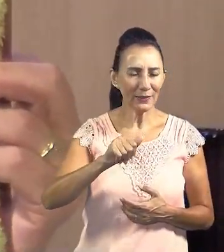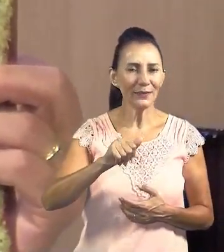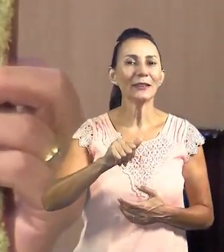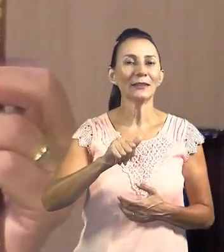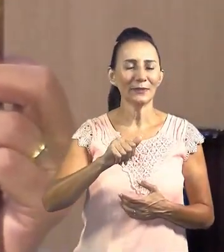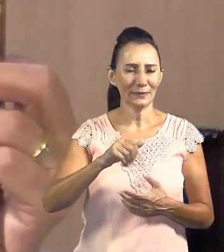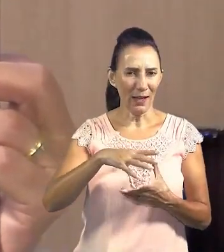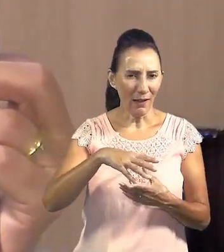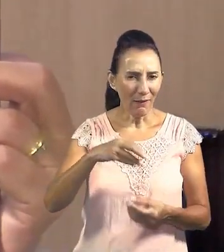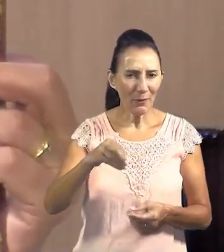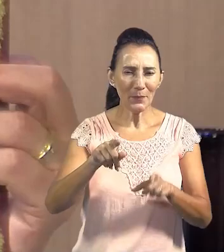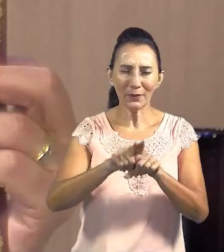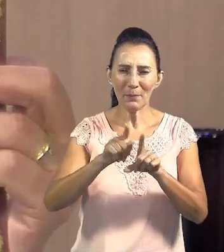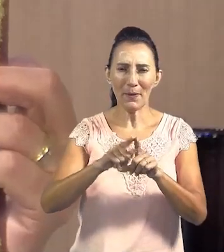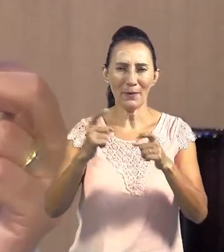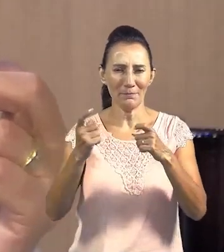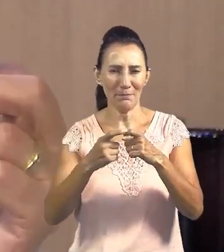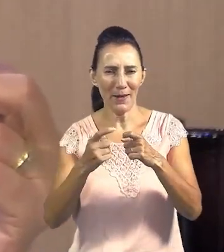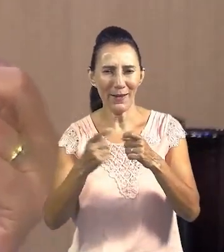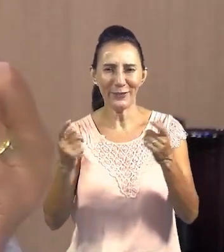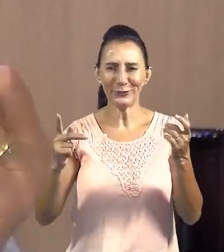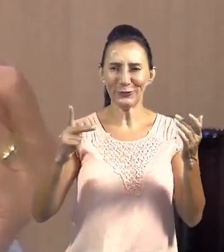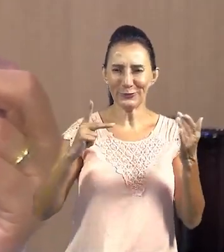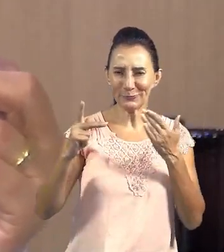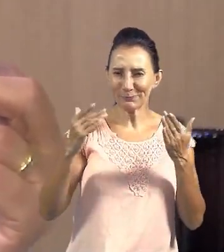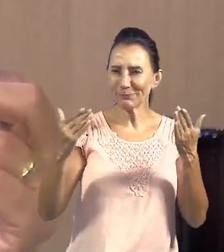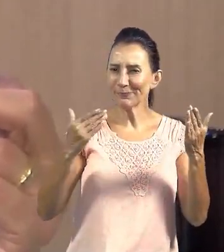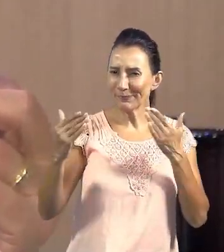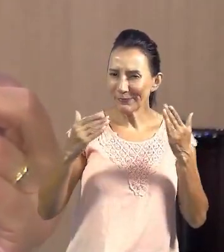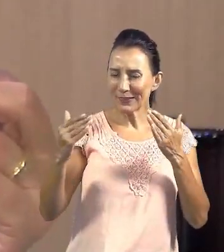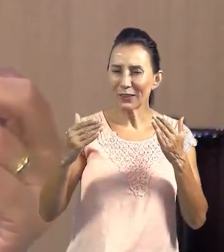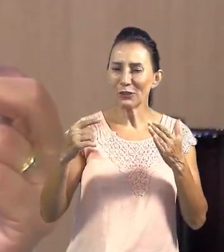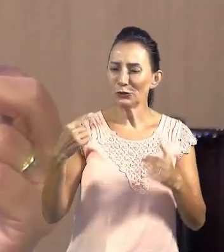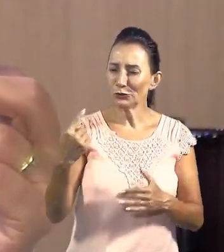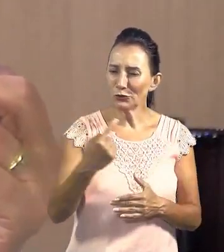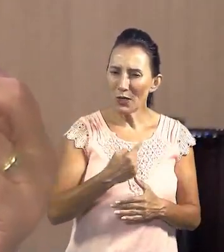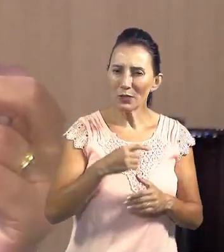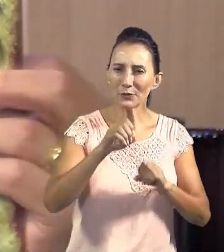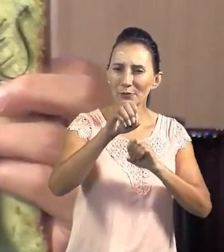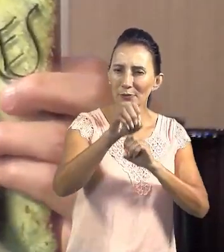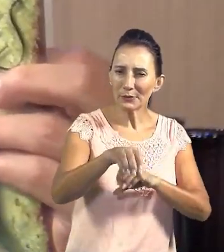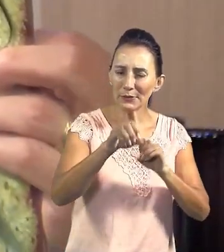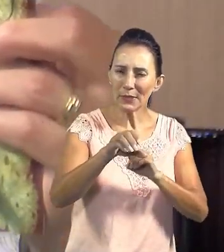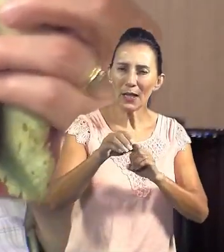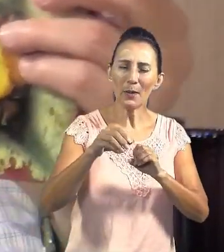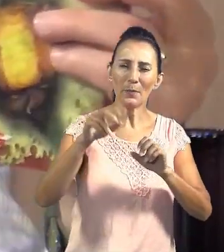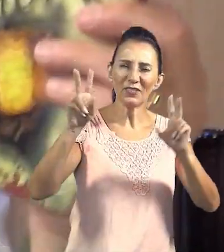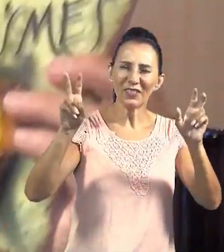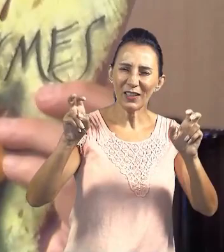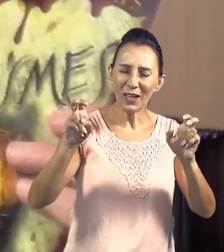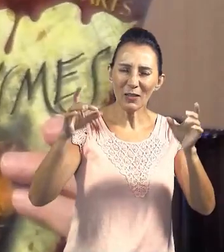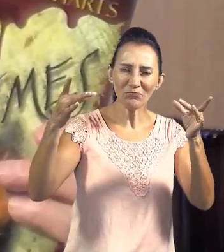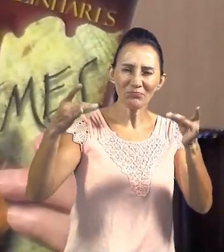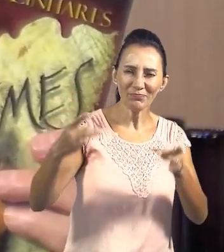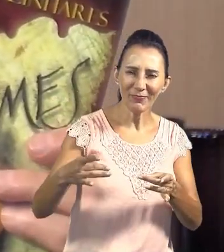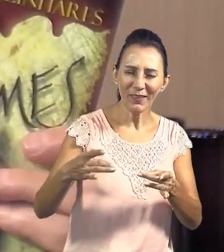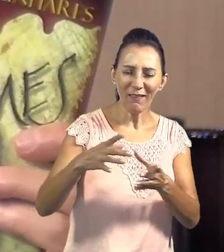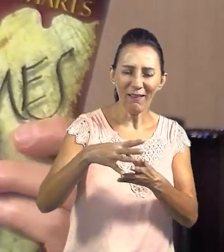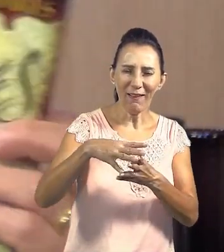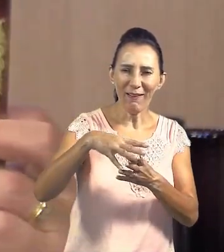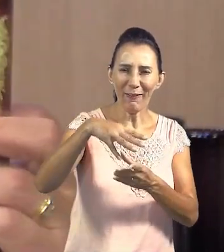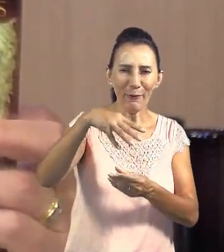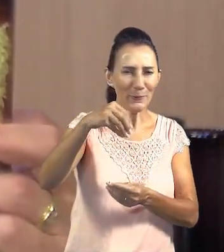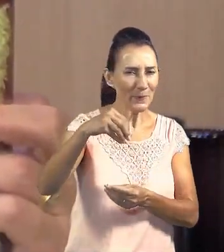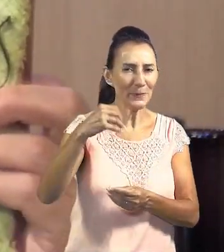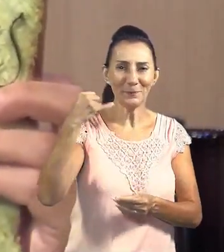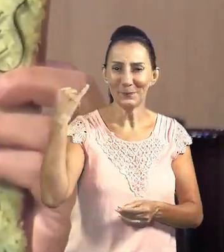nossos médicos, nossos psiquiatras, nossos psicanalistas, nós trabalhamos esta questão da alma.